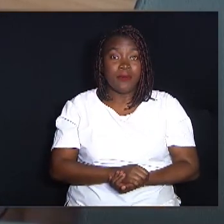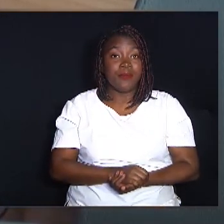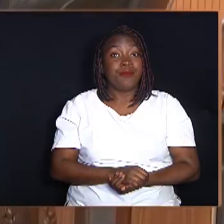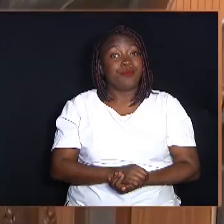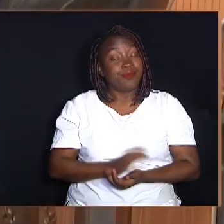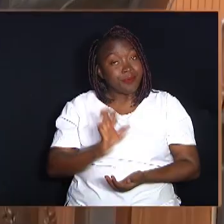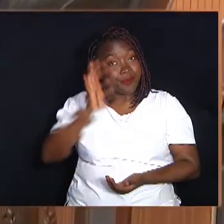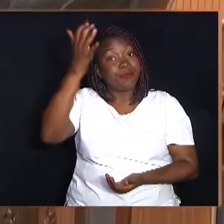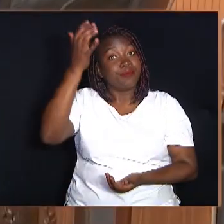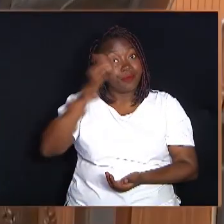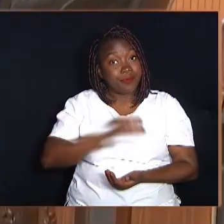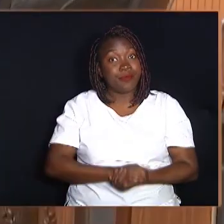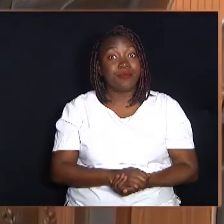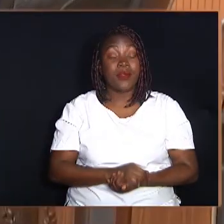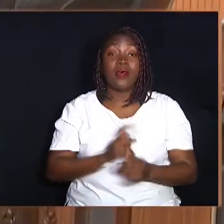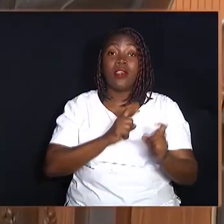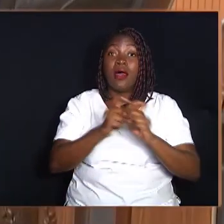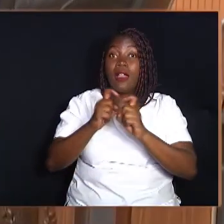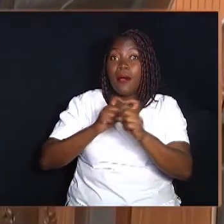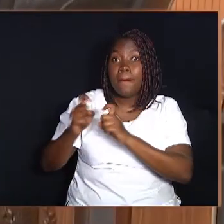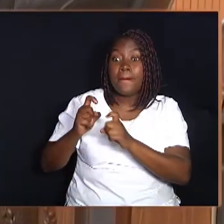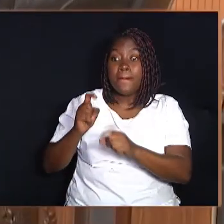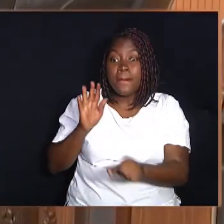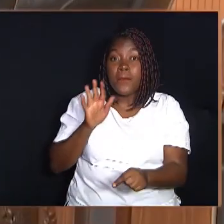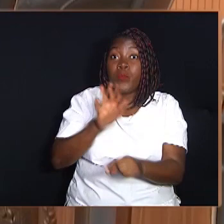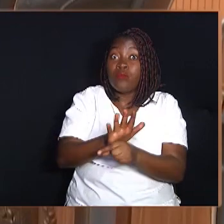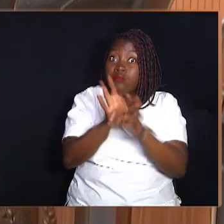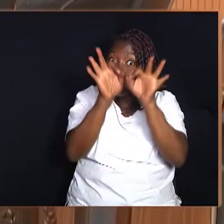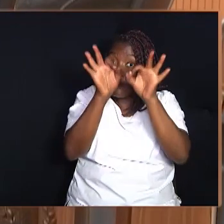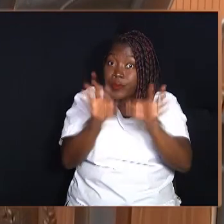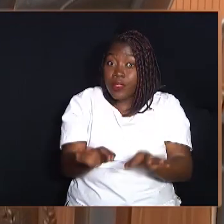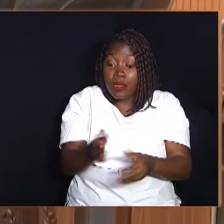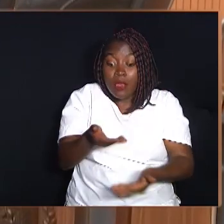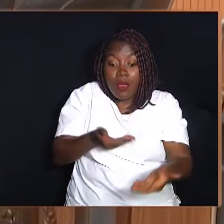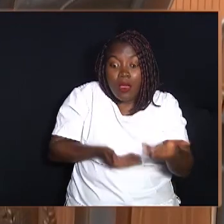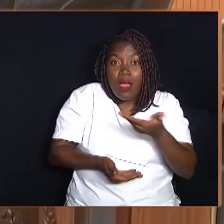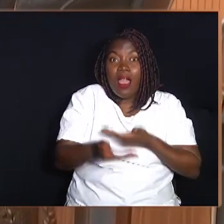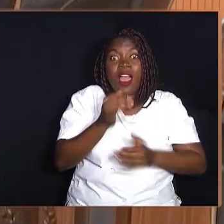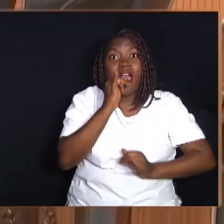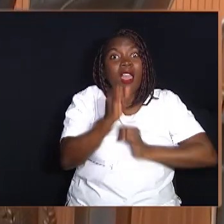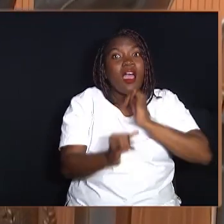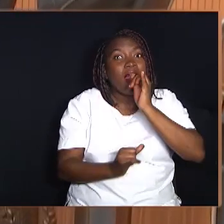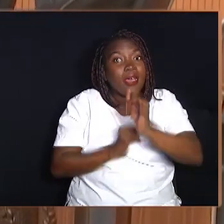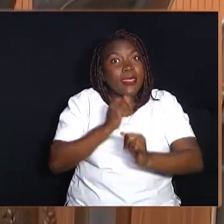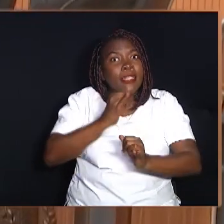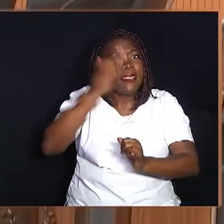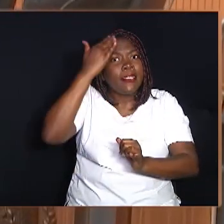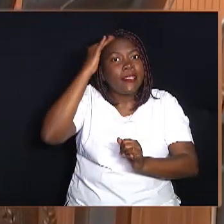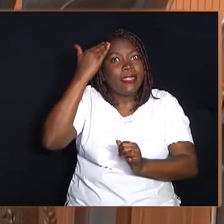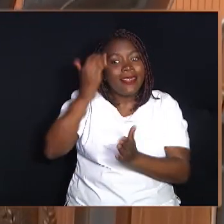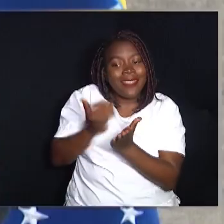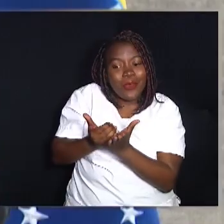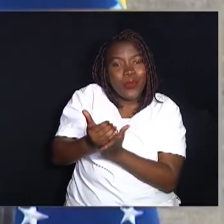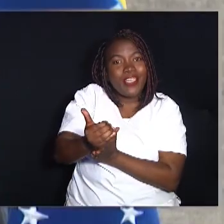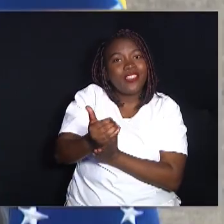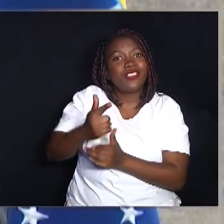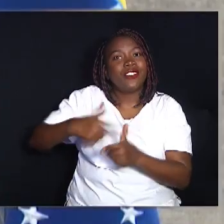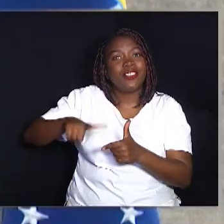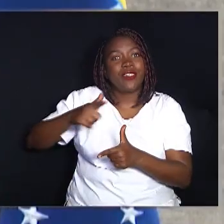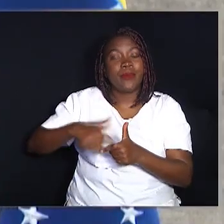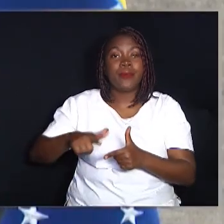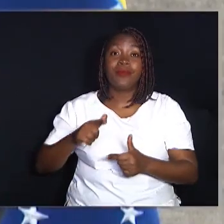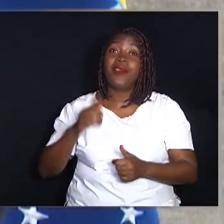está acontecendo. O debate serviu justamente para compartilhar informações e entender a origem do problema. Eu